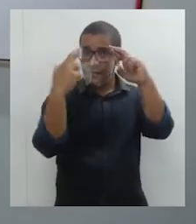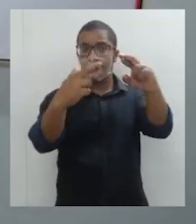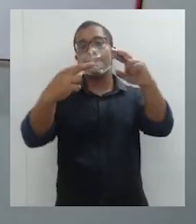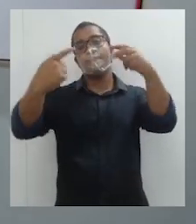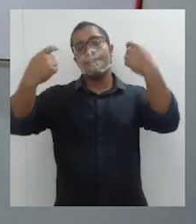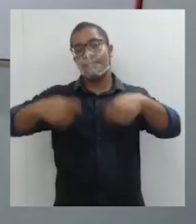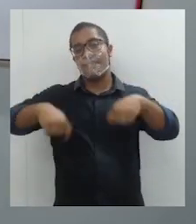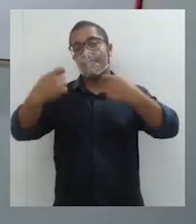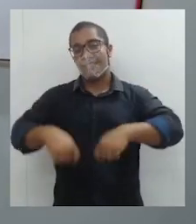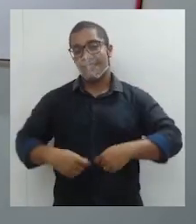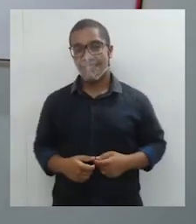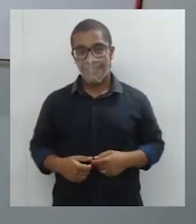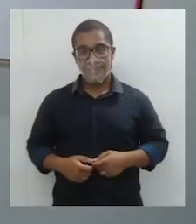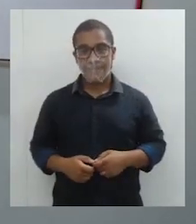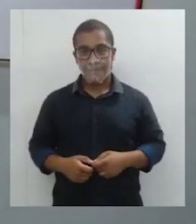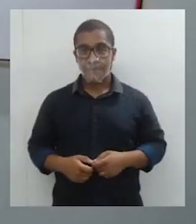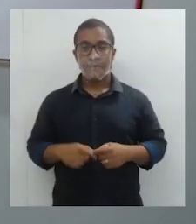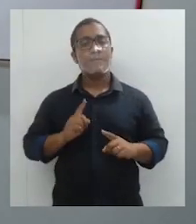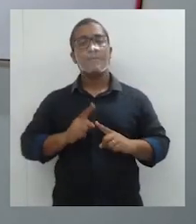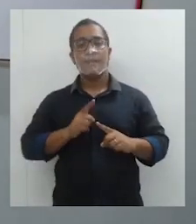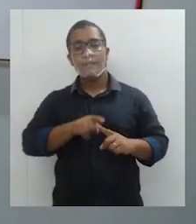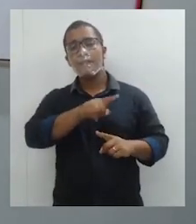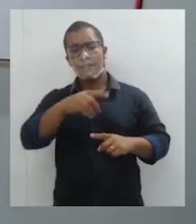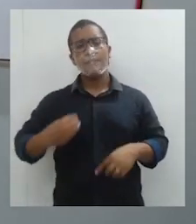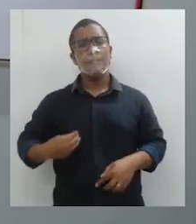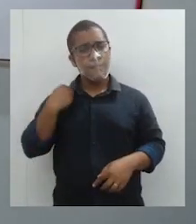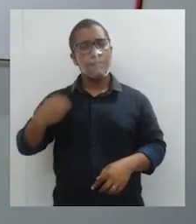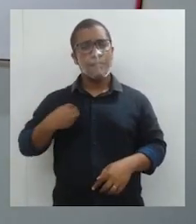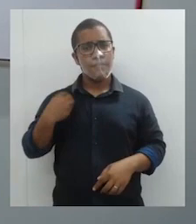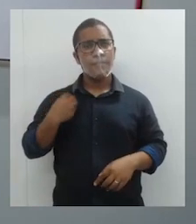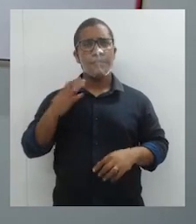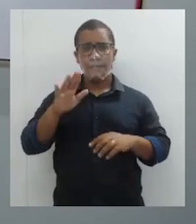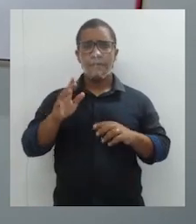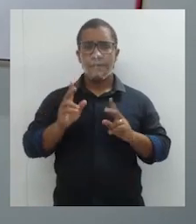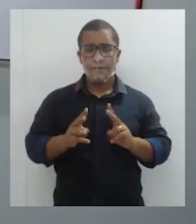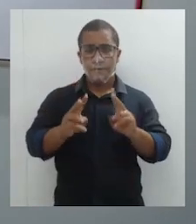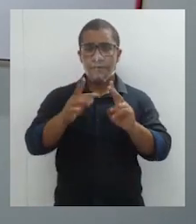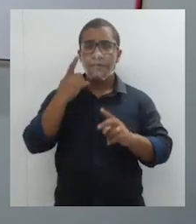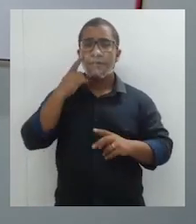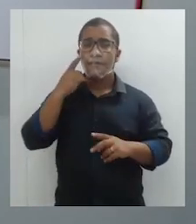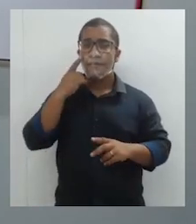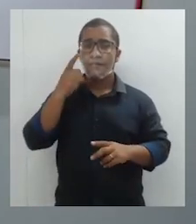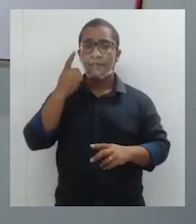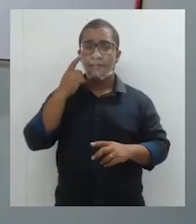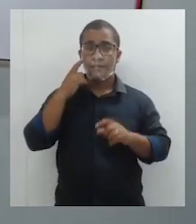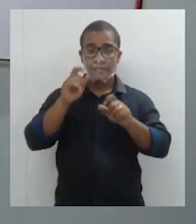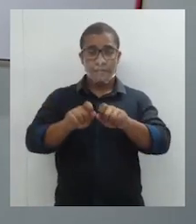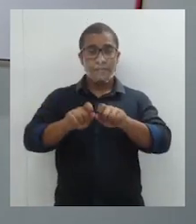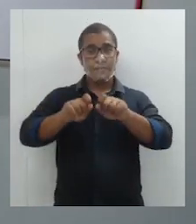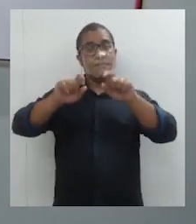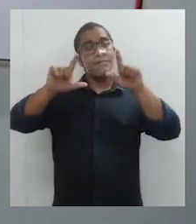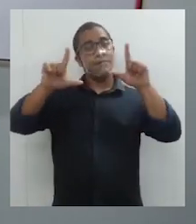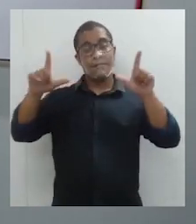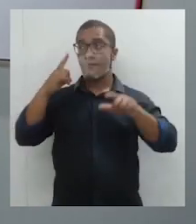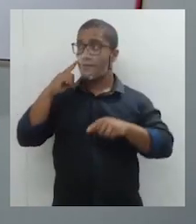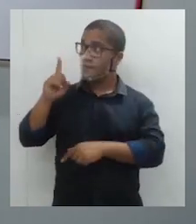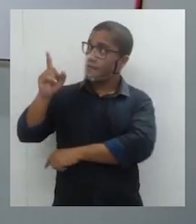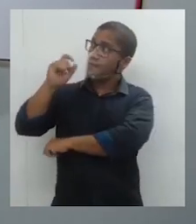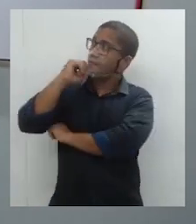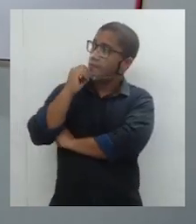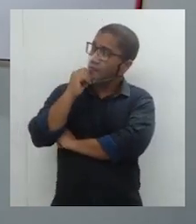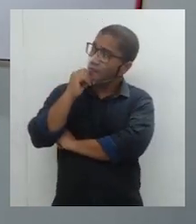bem Vê se peito a coexistência vamos adiante olha em trago para vocês